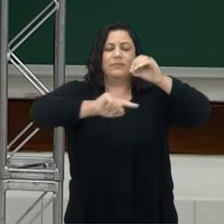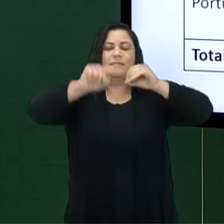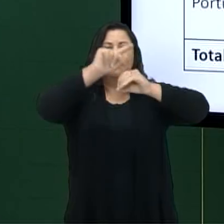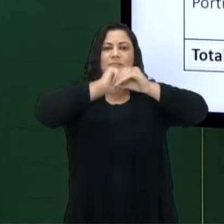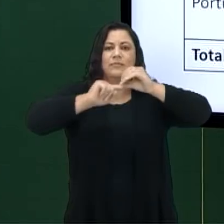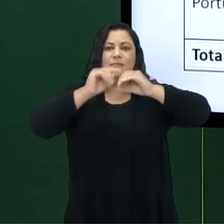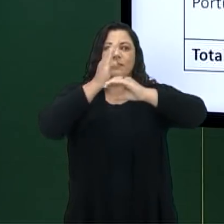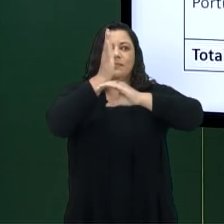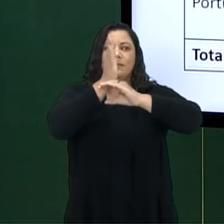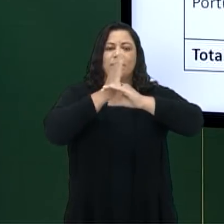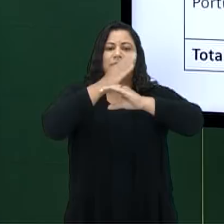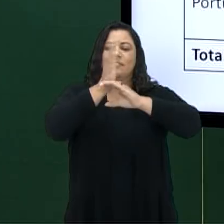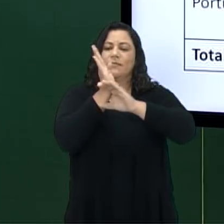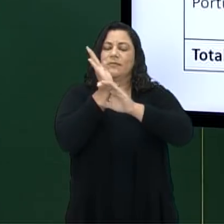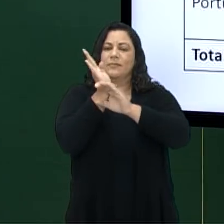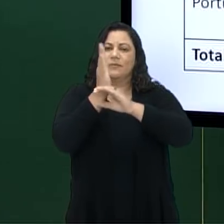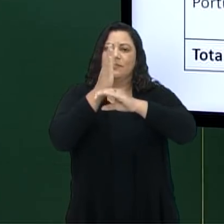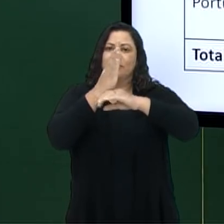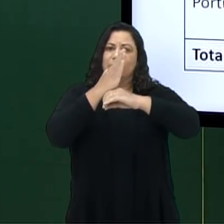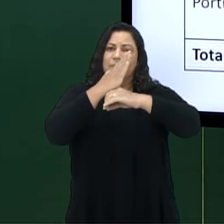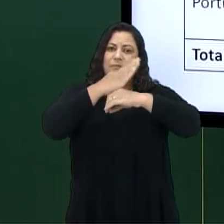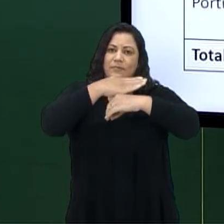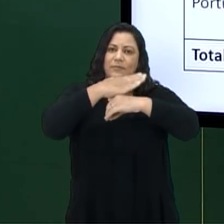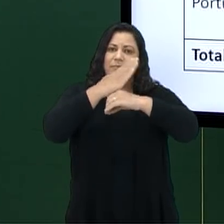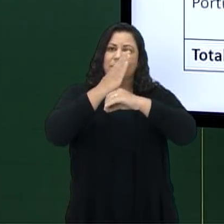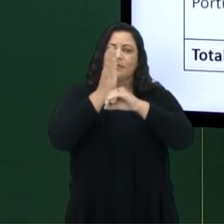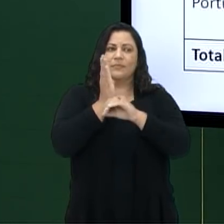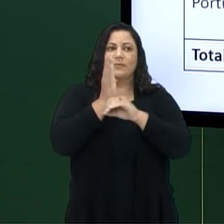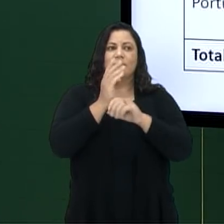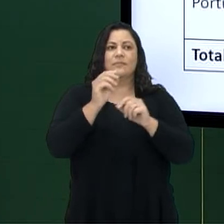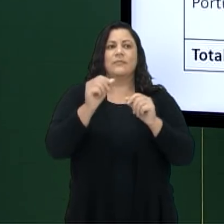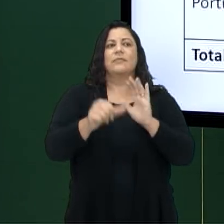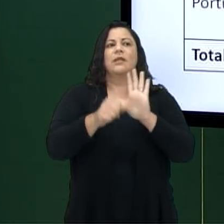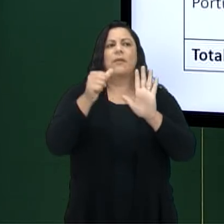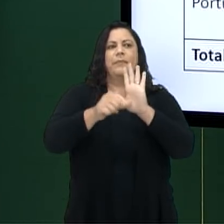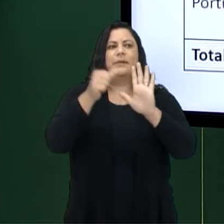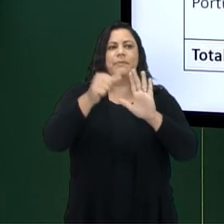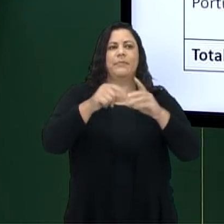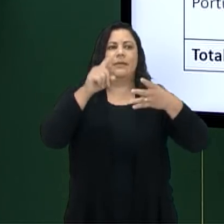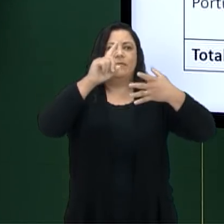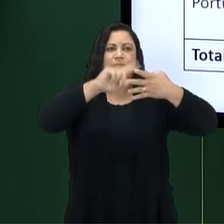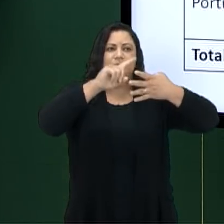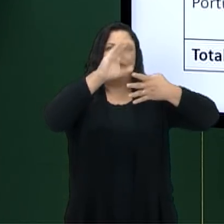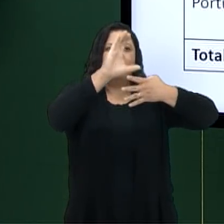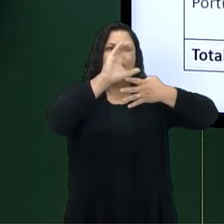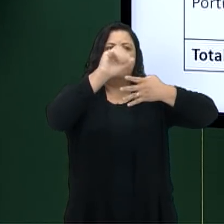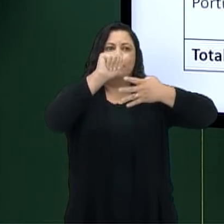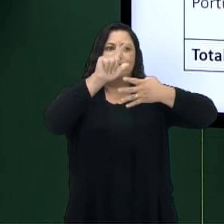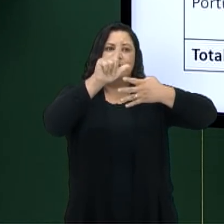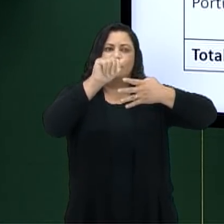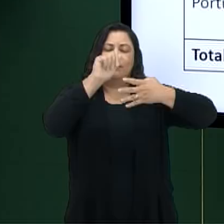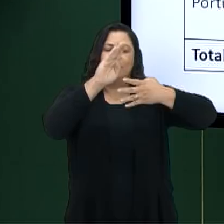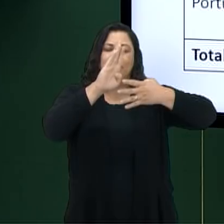24%. São as pessoas que preferem pizza calabresa. Então, agora eu vou fazer diferente. Vou fazer aqui, ó.